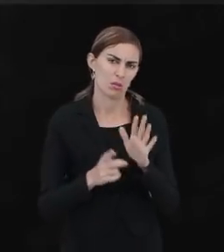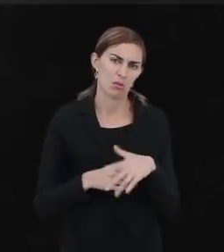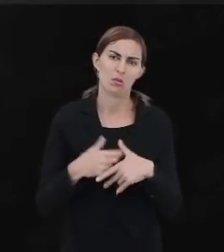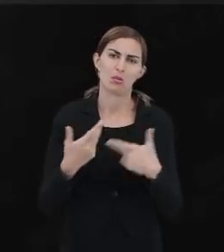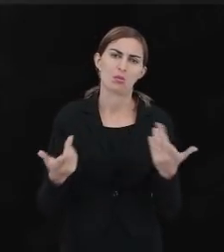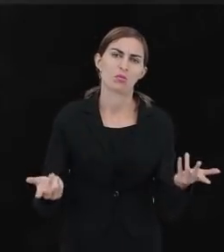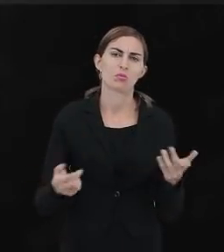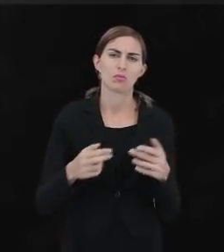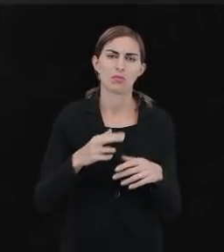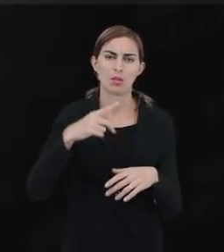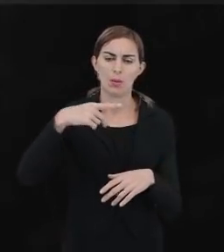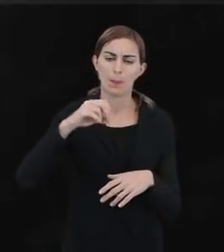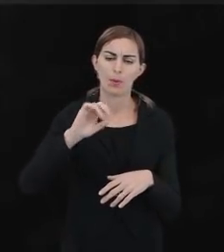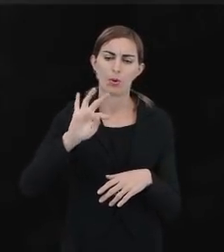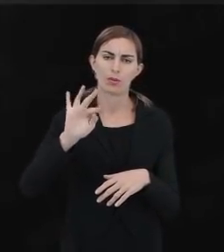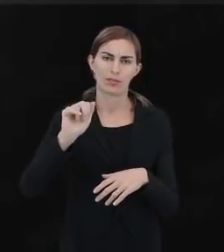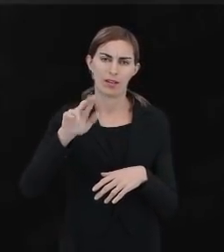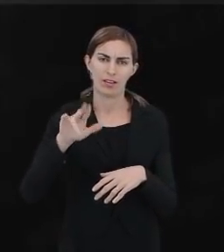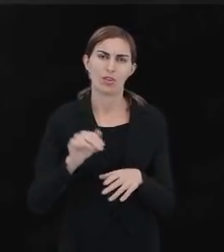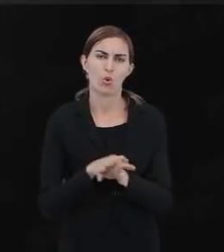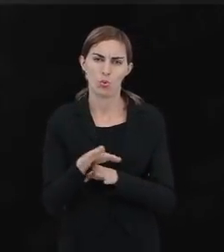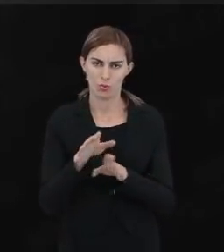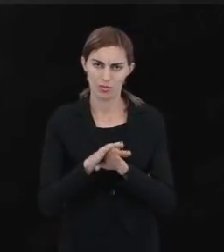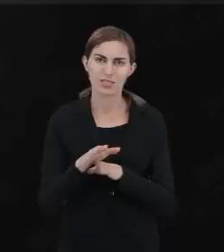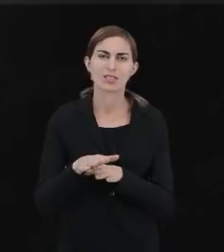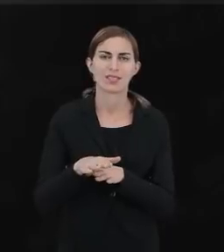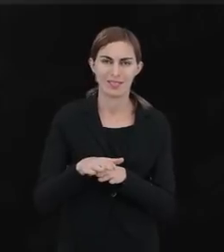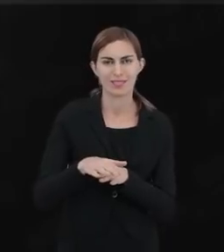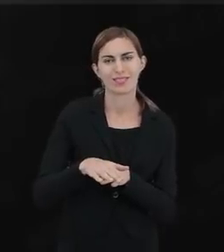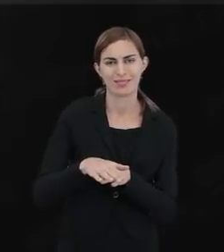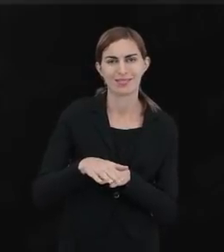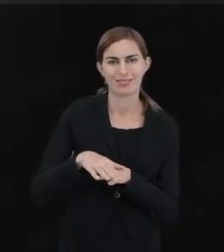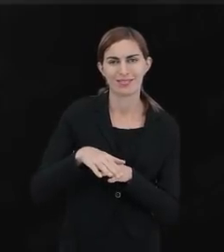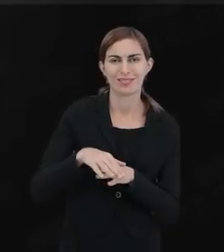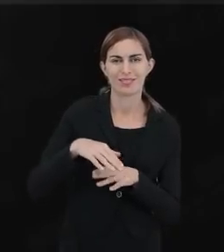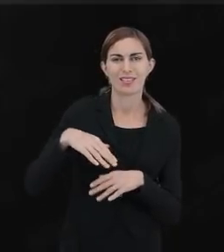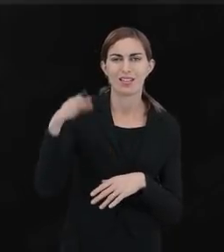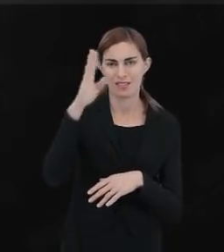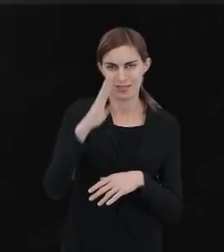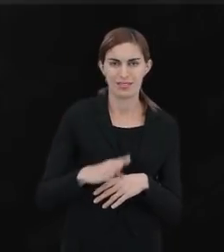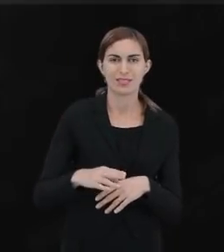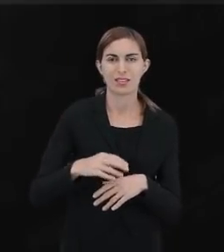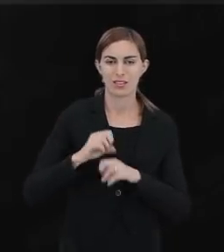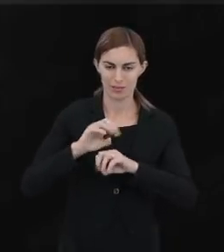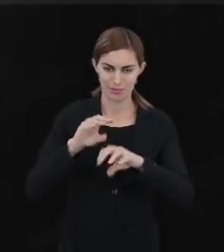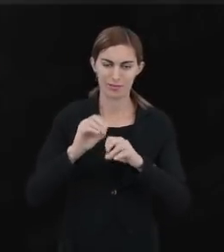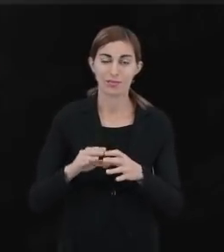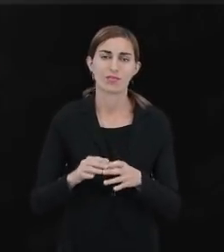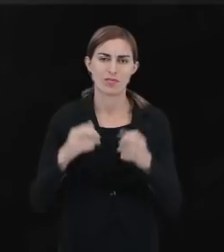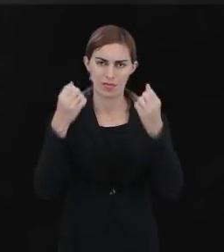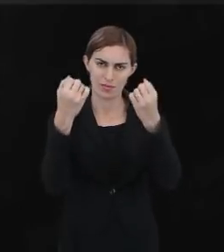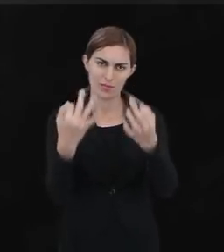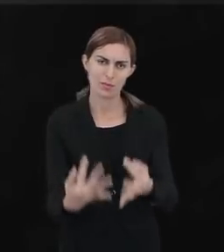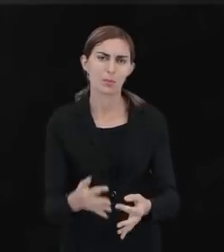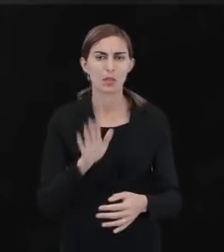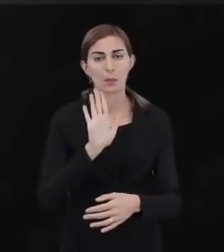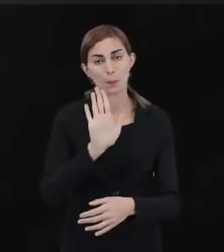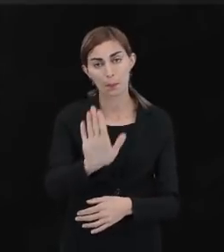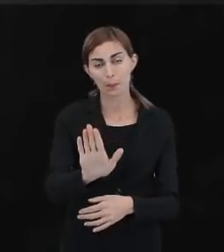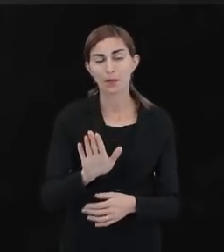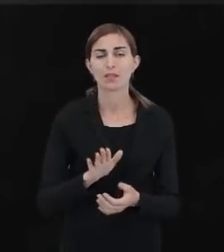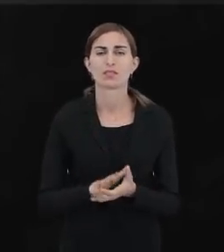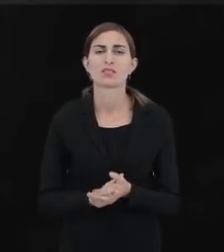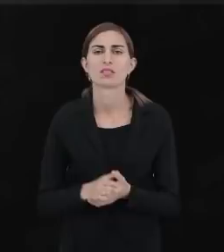que o próprio conselho nacional de educação e definir mas é